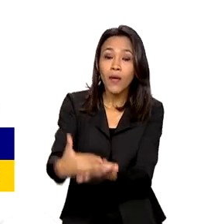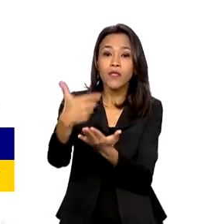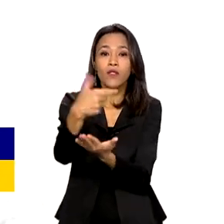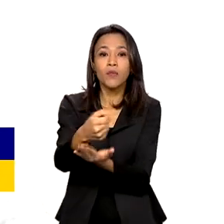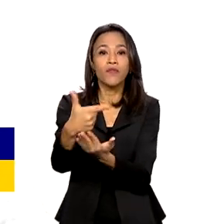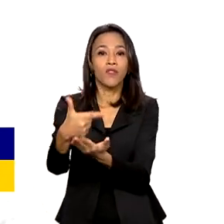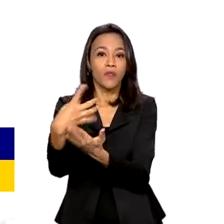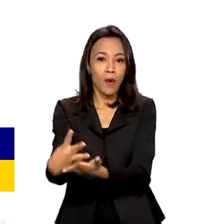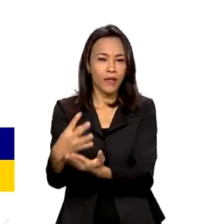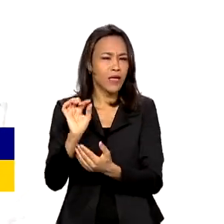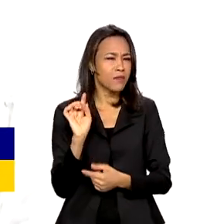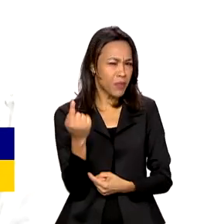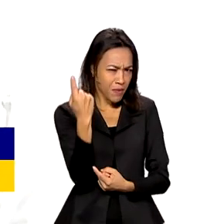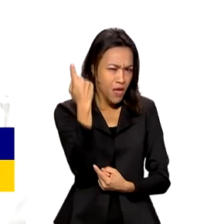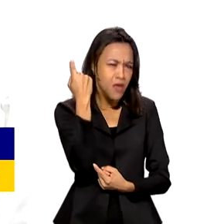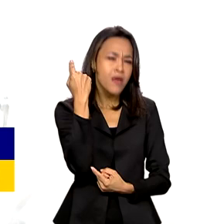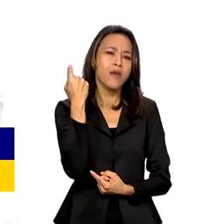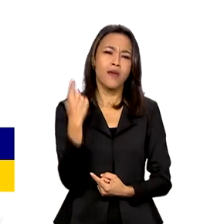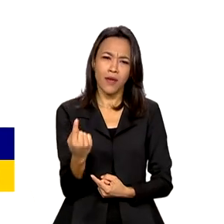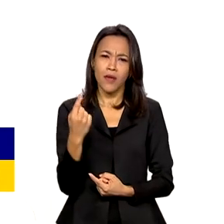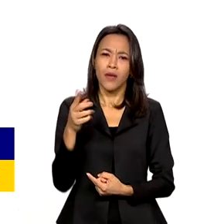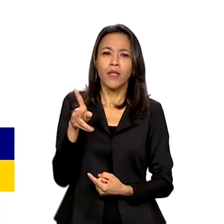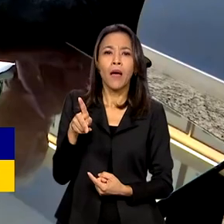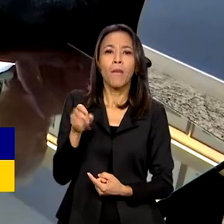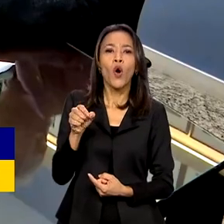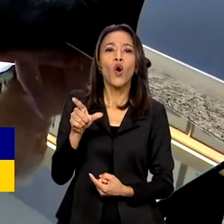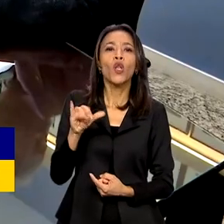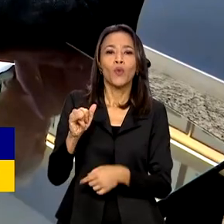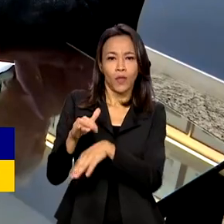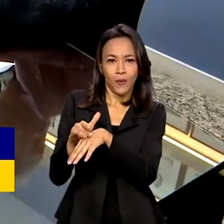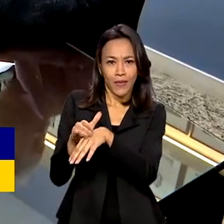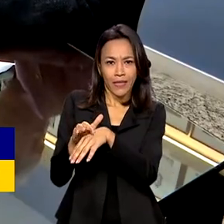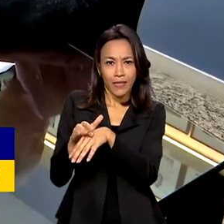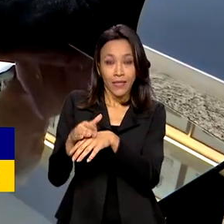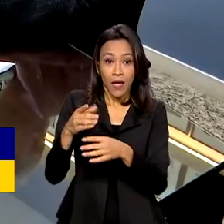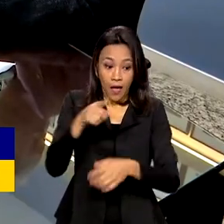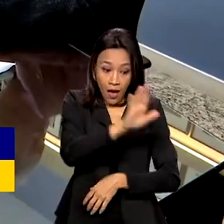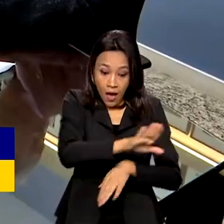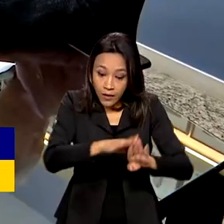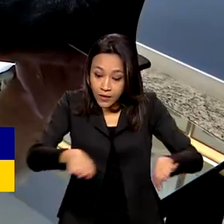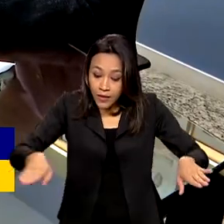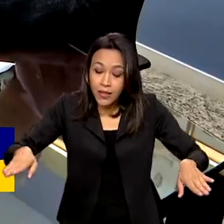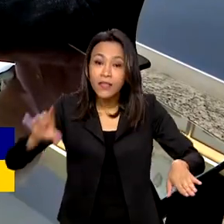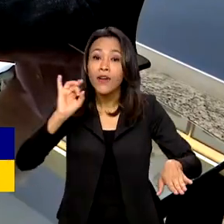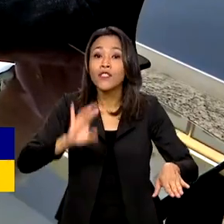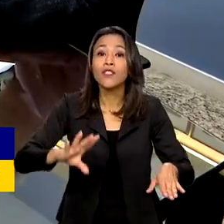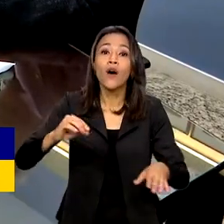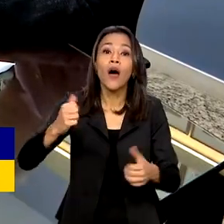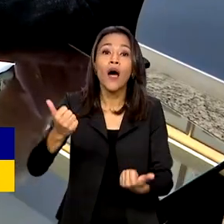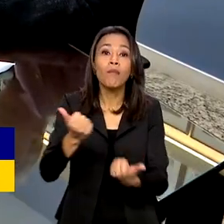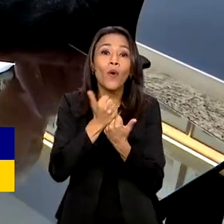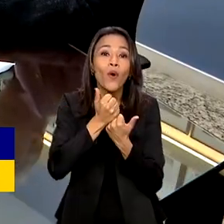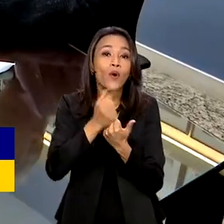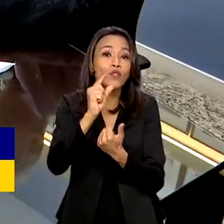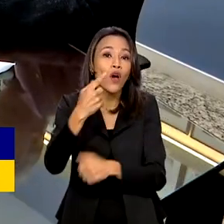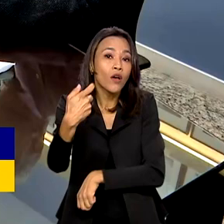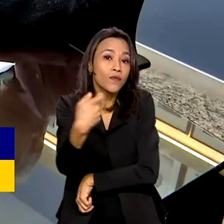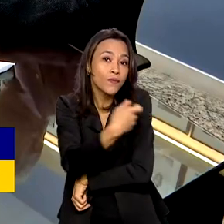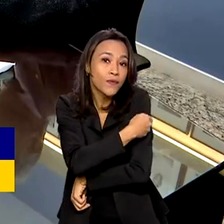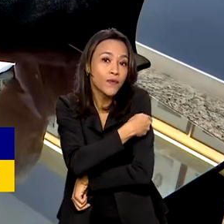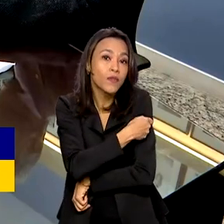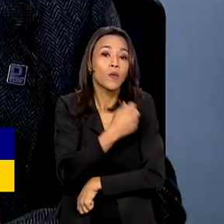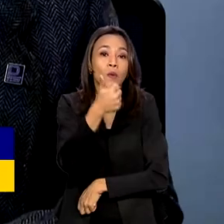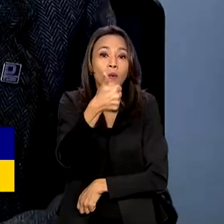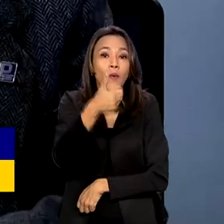as três primeiras doses do imunizante da poliomielite, as crianças receberão apenas um reforço com a vacina injetável, aos